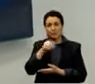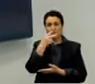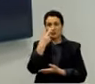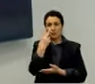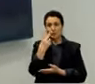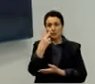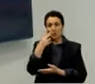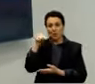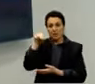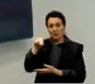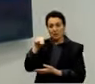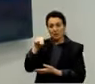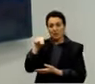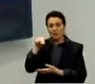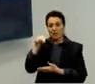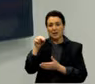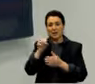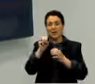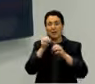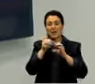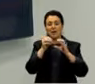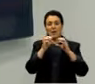ela se divide